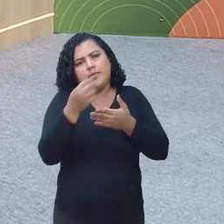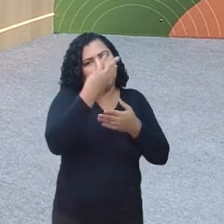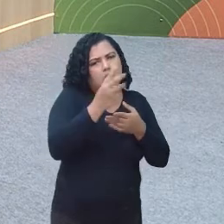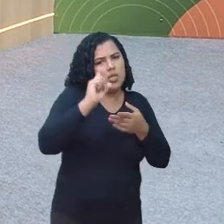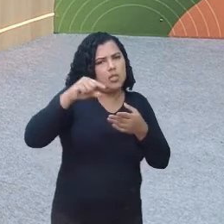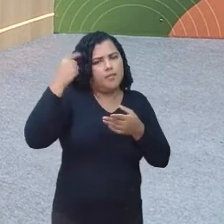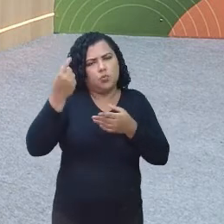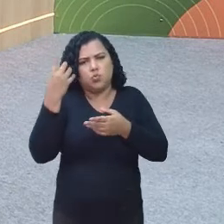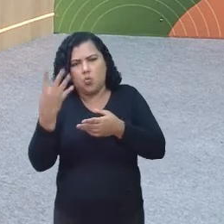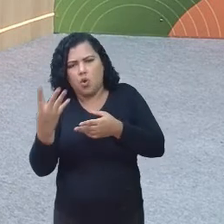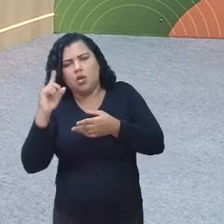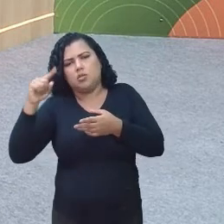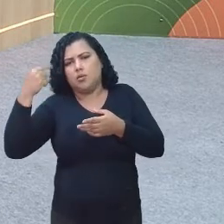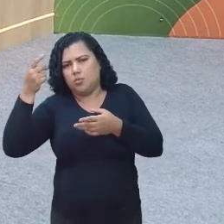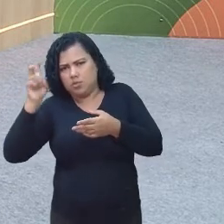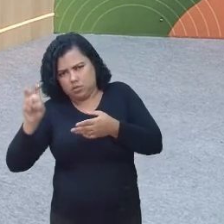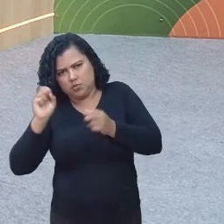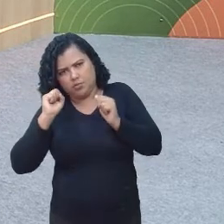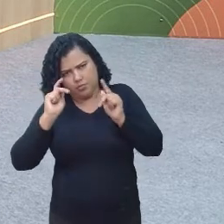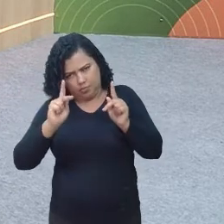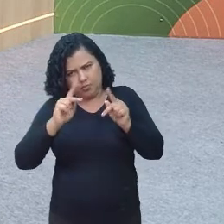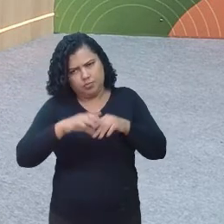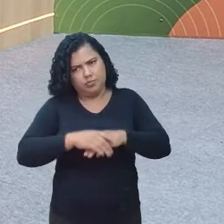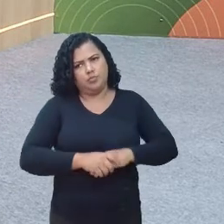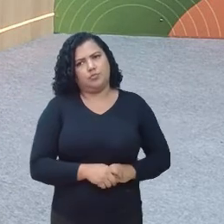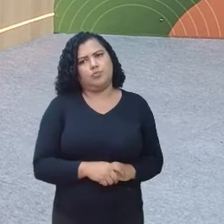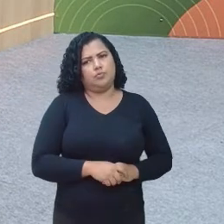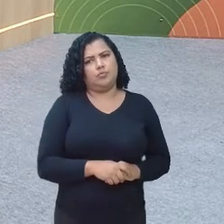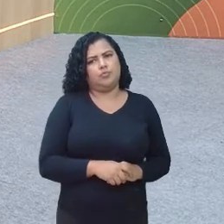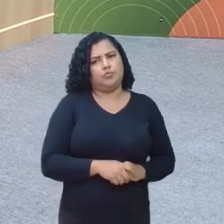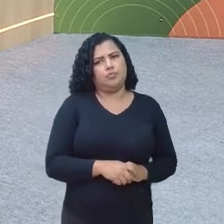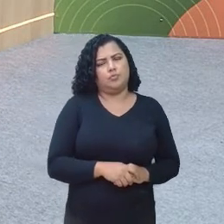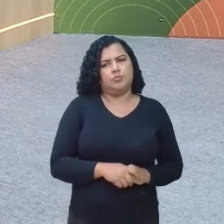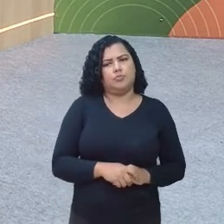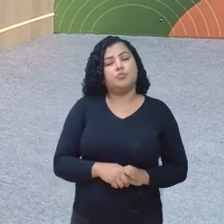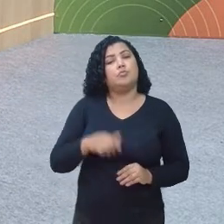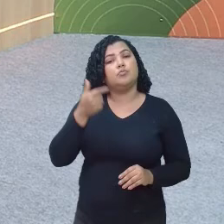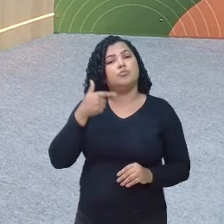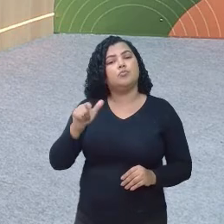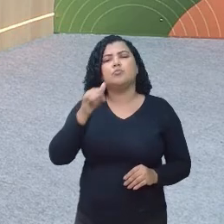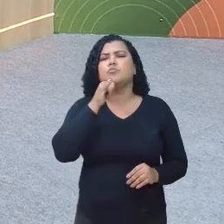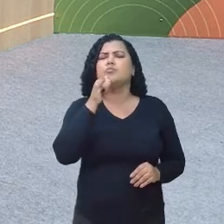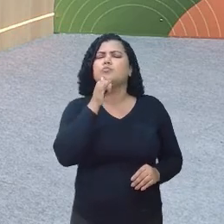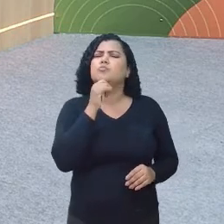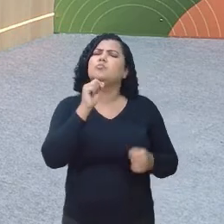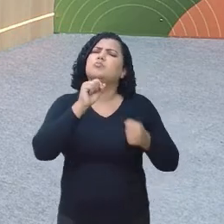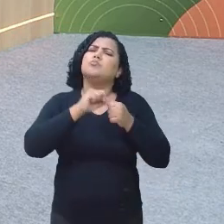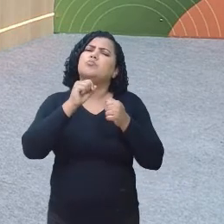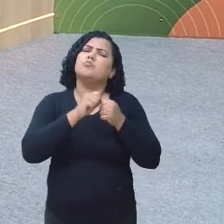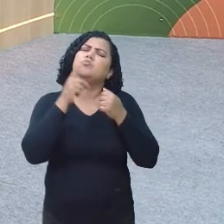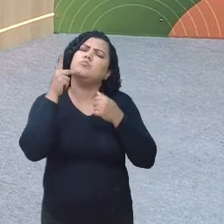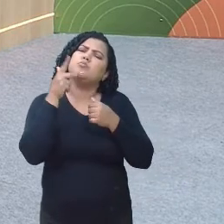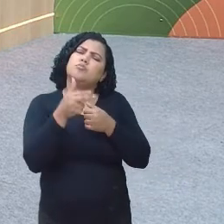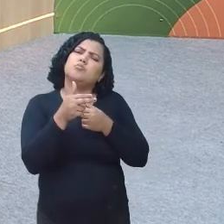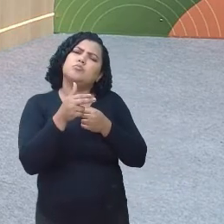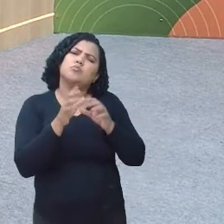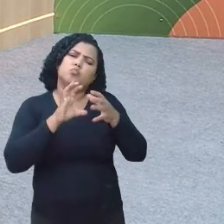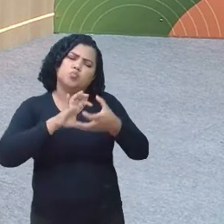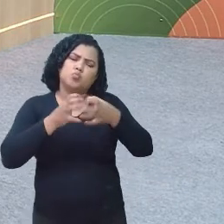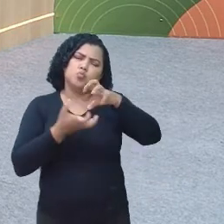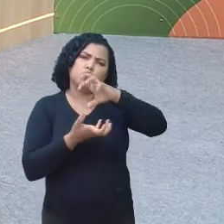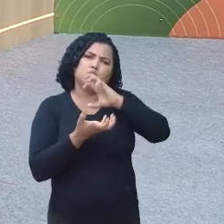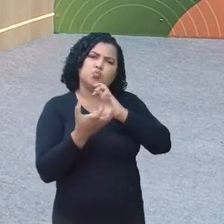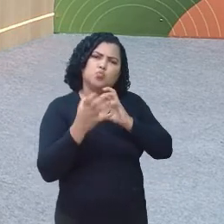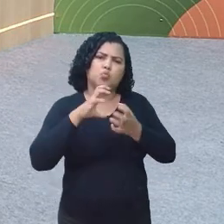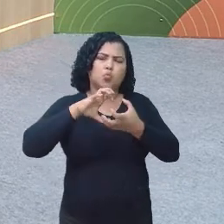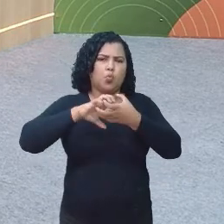para 4, 5, e aí fica o seu critério. A outra coisa é, se eu fizer a mesma coisa que eu fiz com o quadrado, usando um cubo,